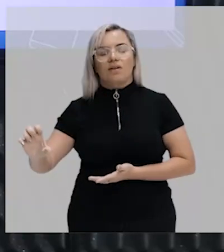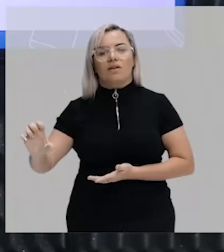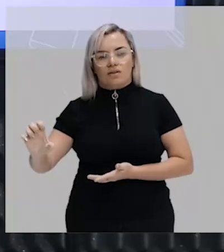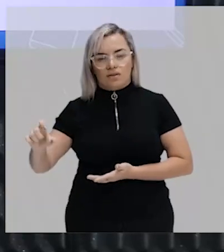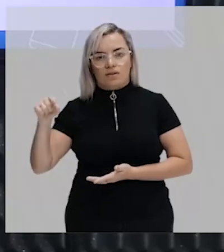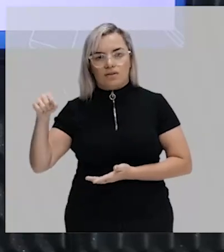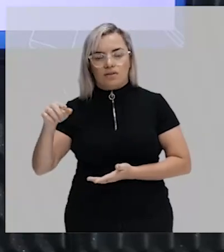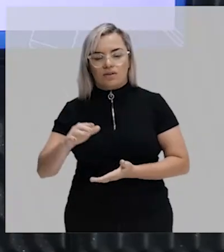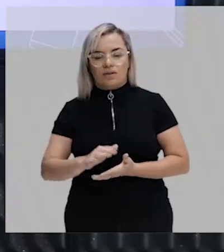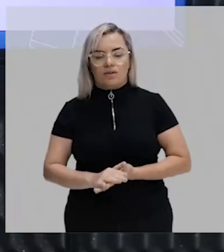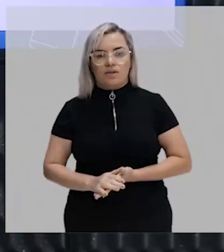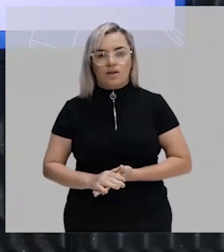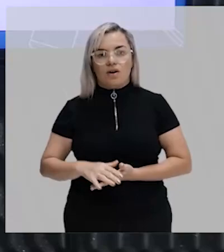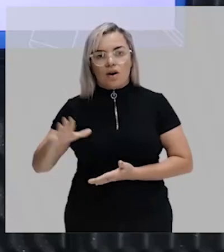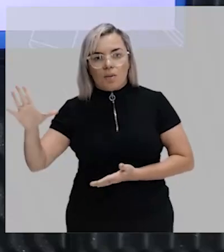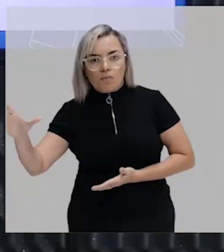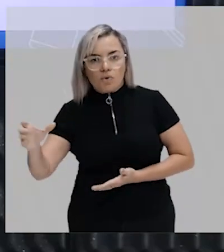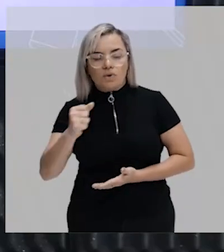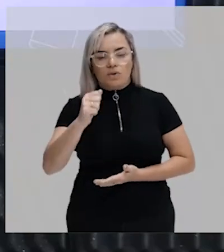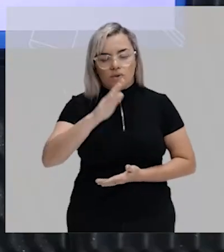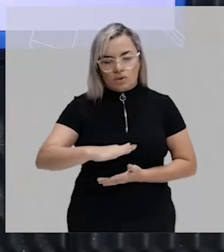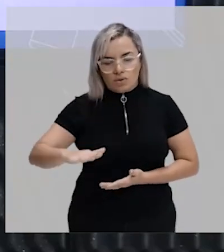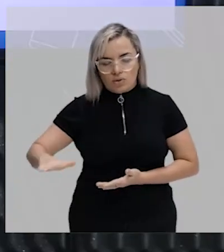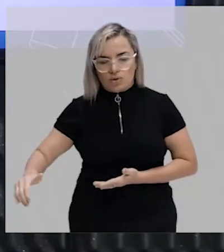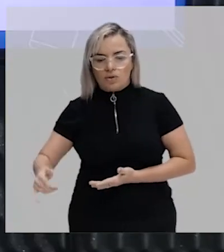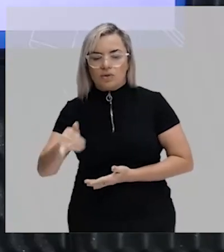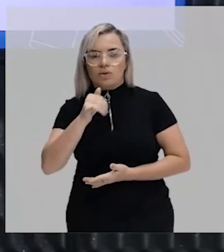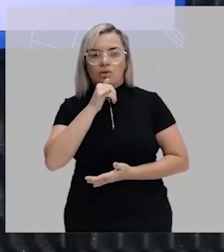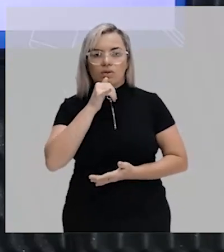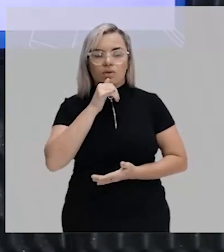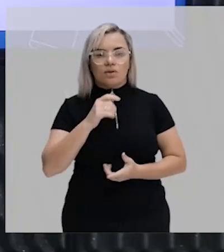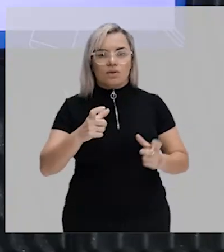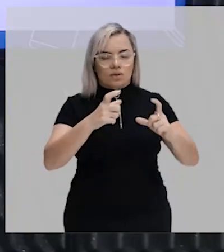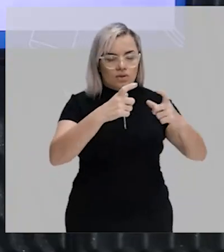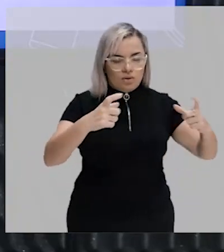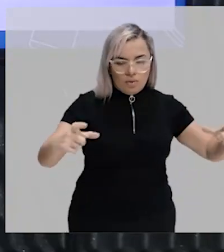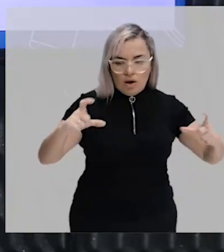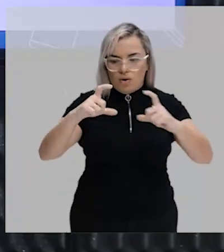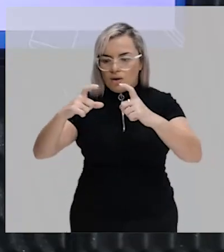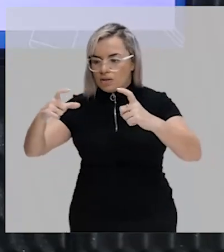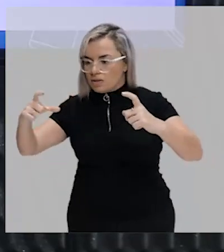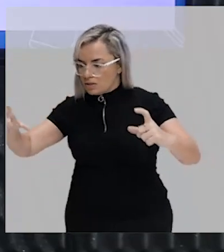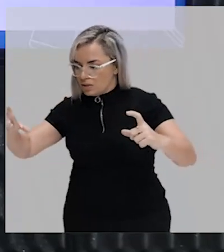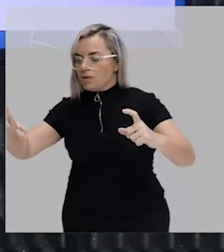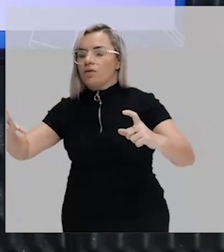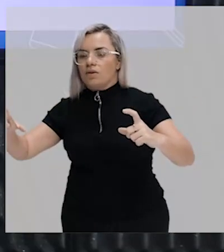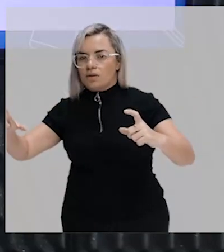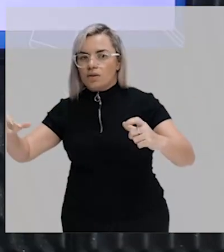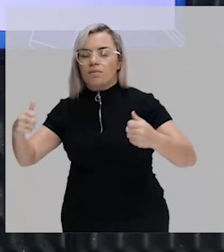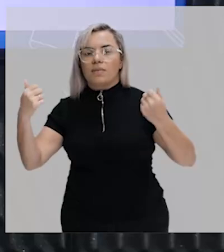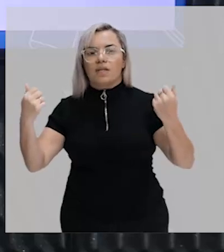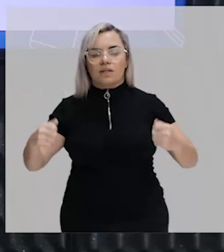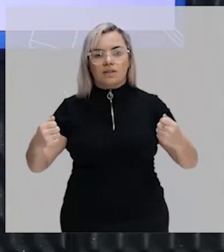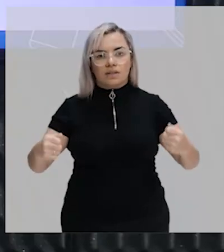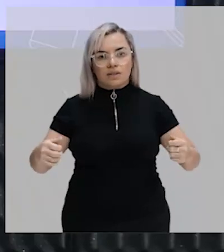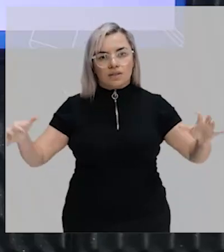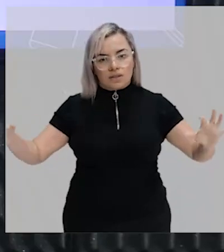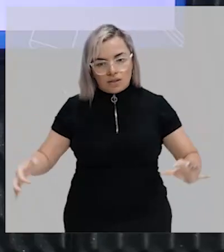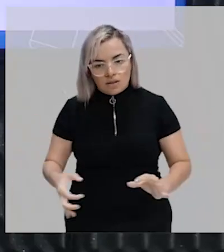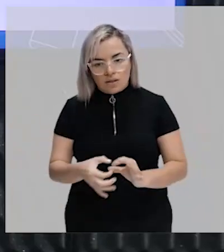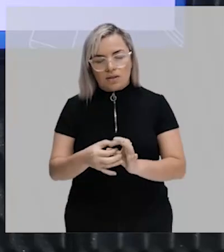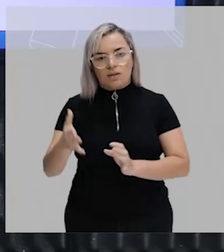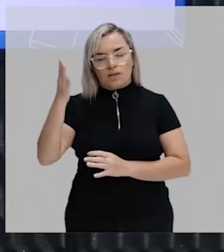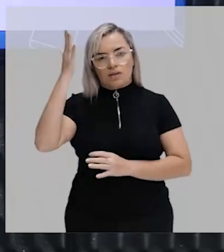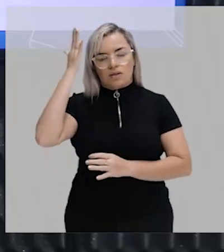as crianças. Então, aqui eu tenho um exemplo de uma oração que depende da outra. Em português, nós chamamos